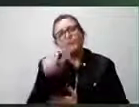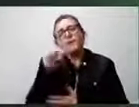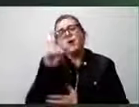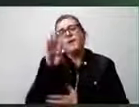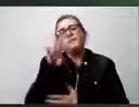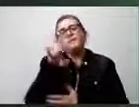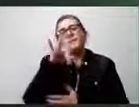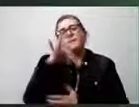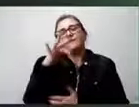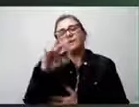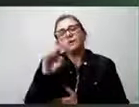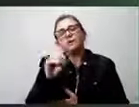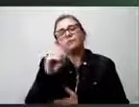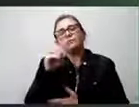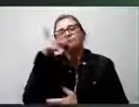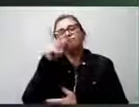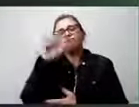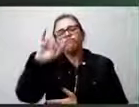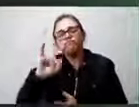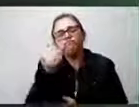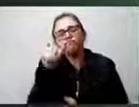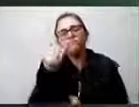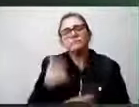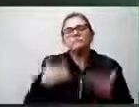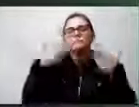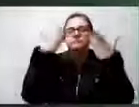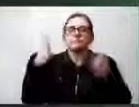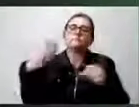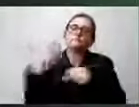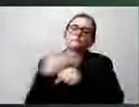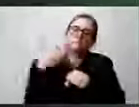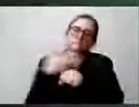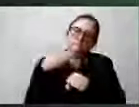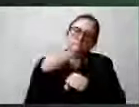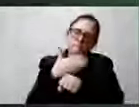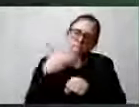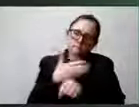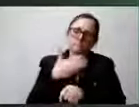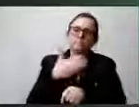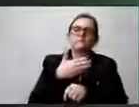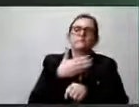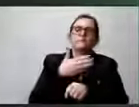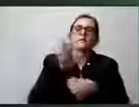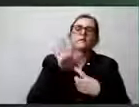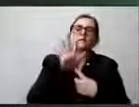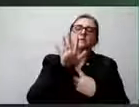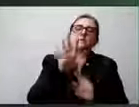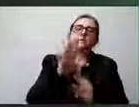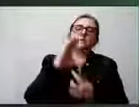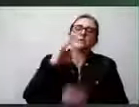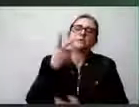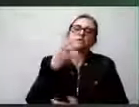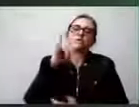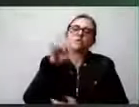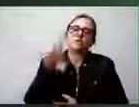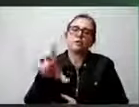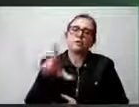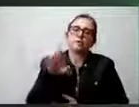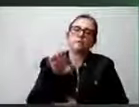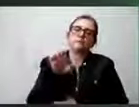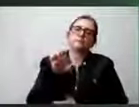grande oportunidade que me deu para participar aqui como chileno, como representante da